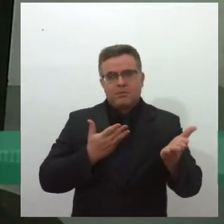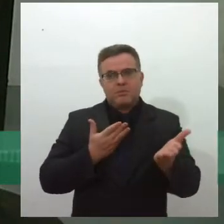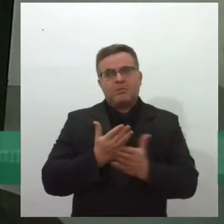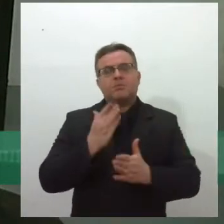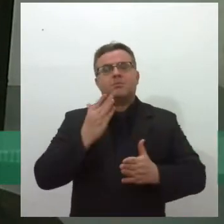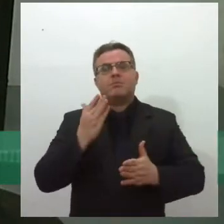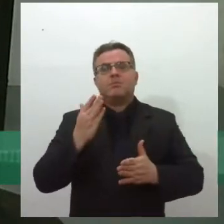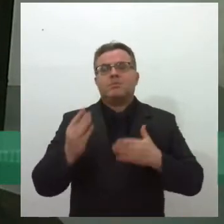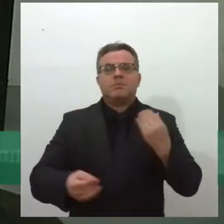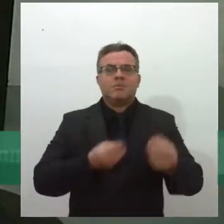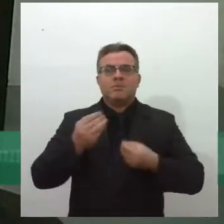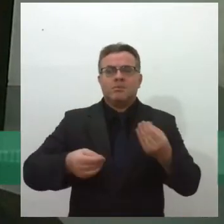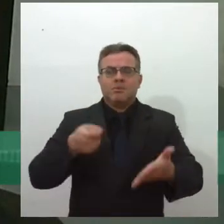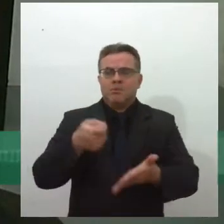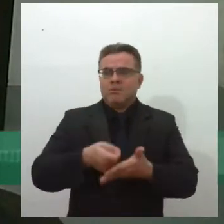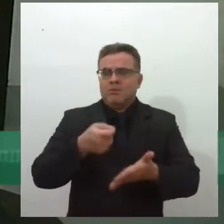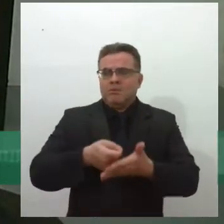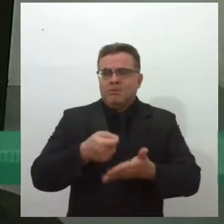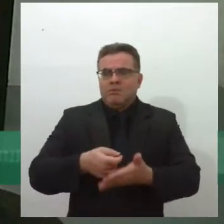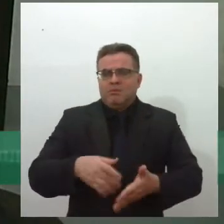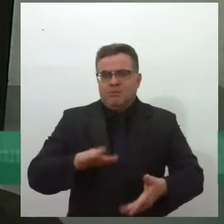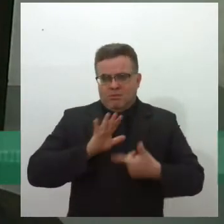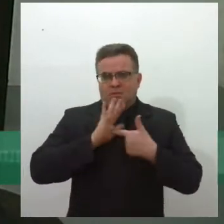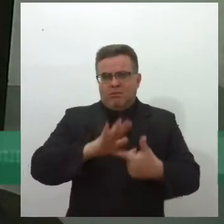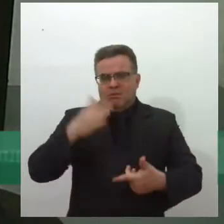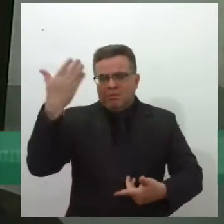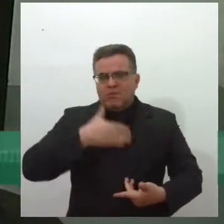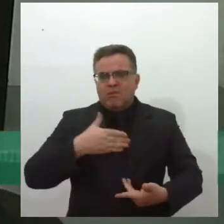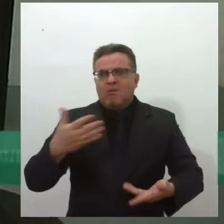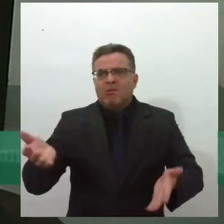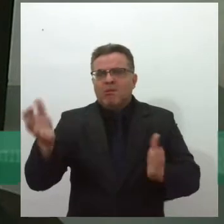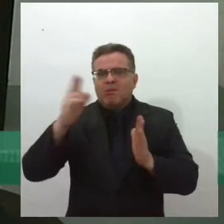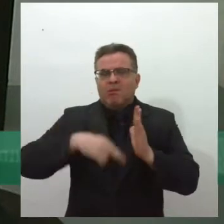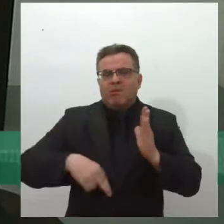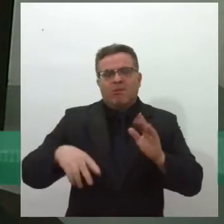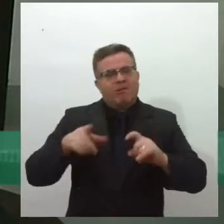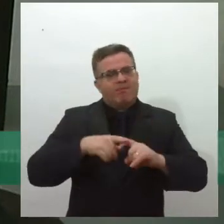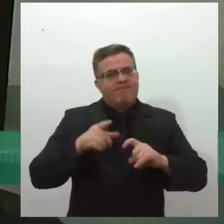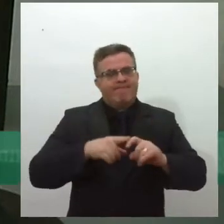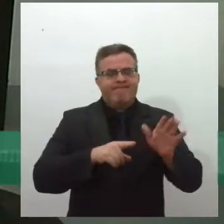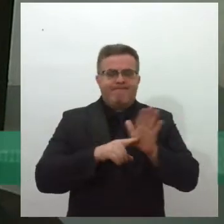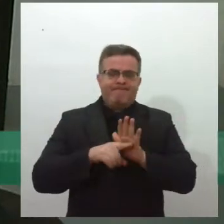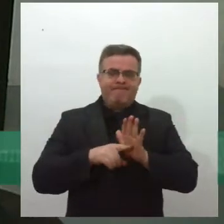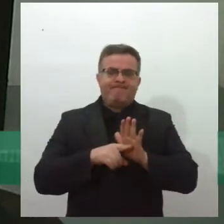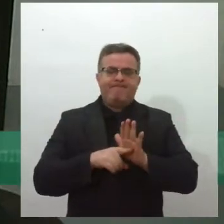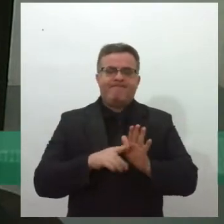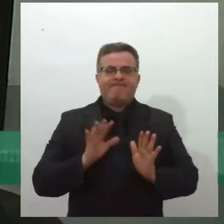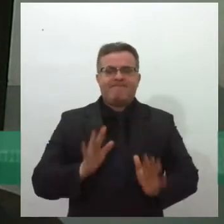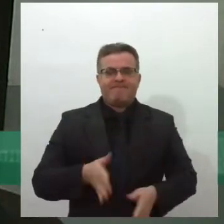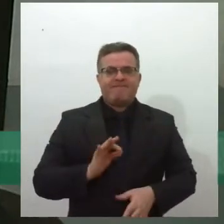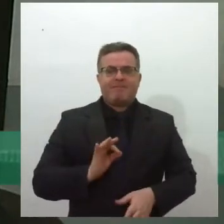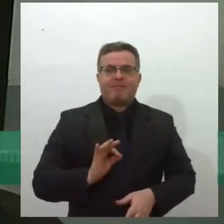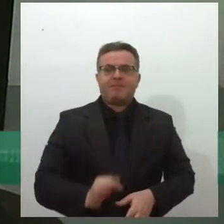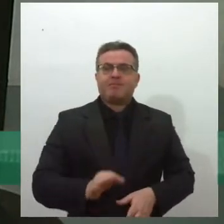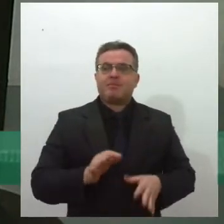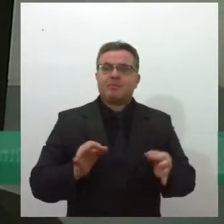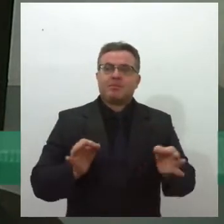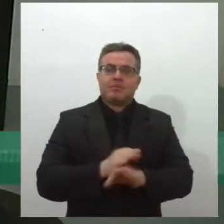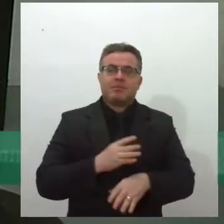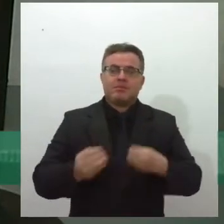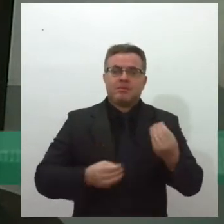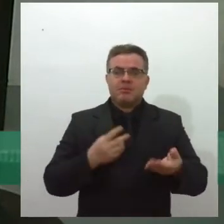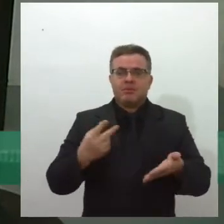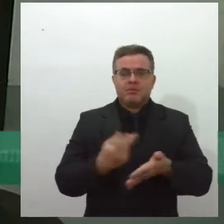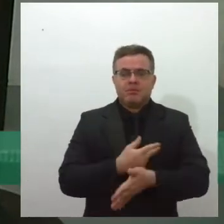projeto funcionaria? Precisaria de comprovação de relatório médico, perícia? Como é que funcionaria aí essa